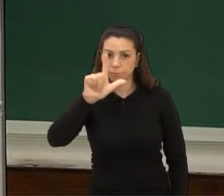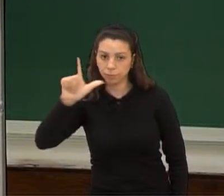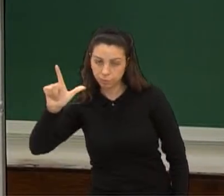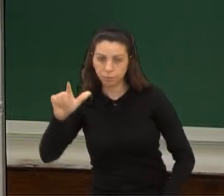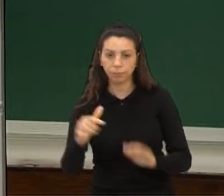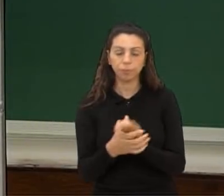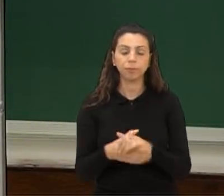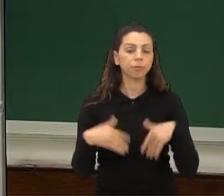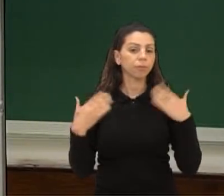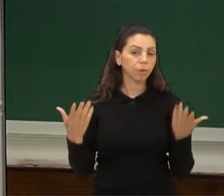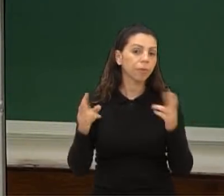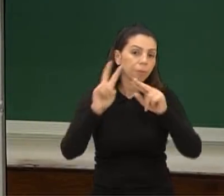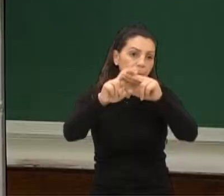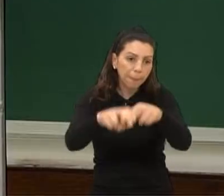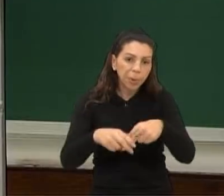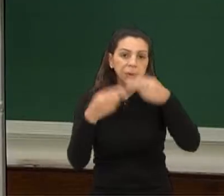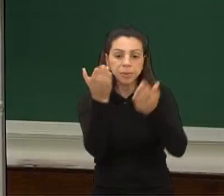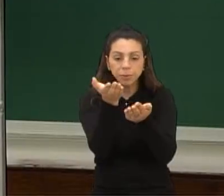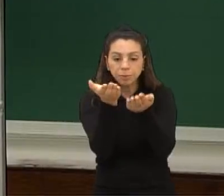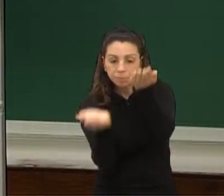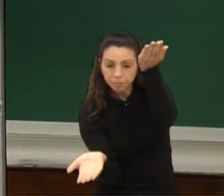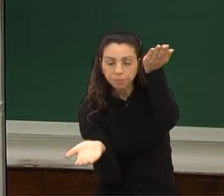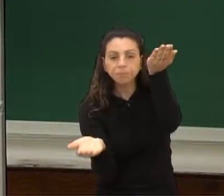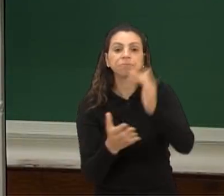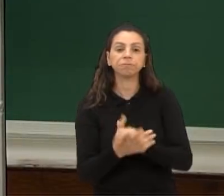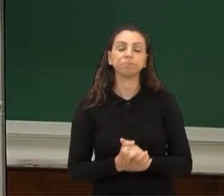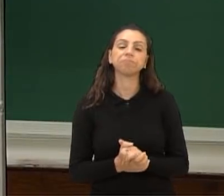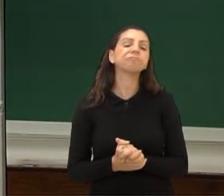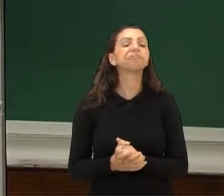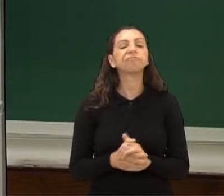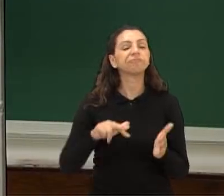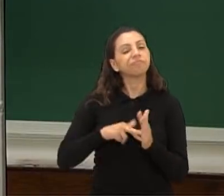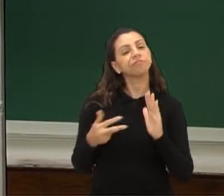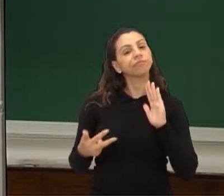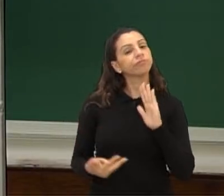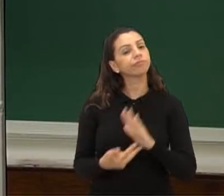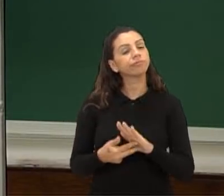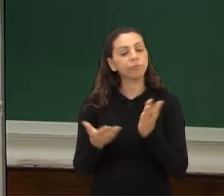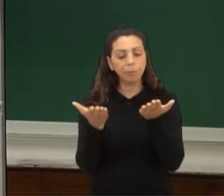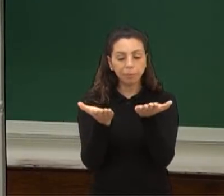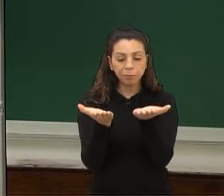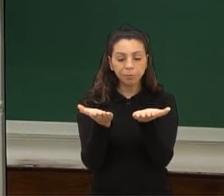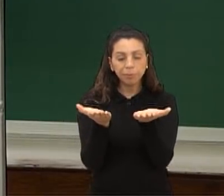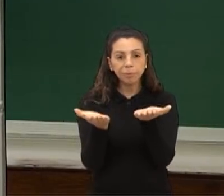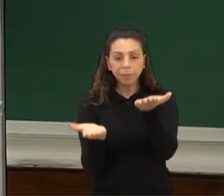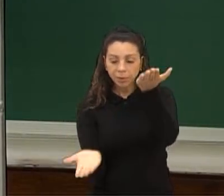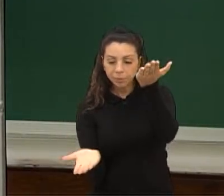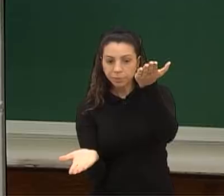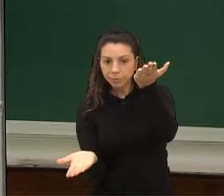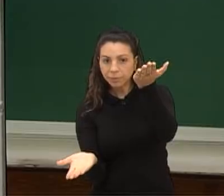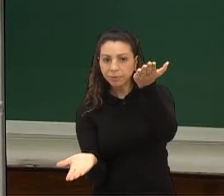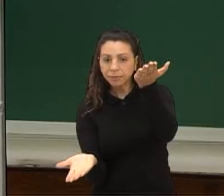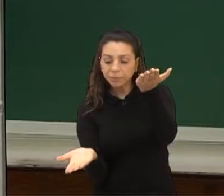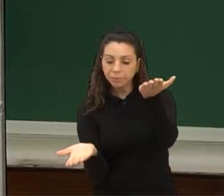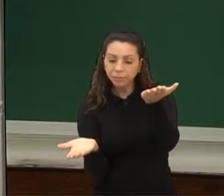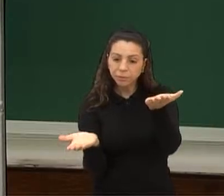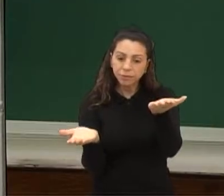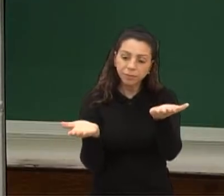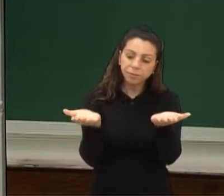menos a quantidade que ficou, eu sei que foi retirado uma quantia de azeite de